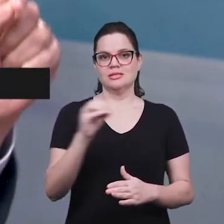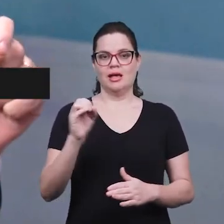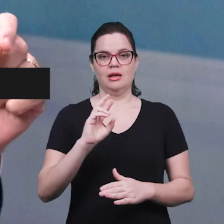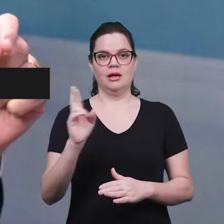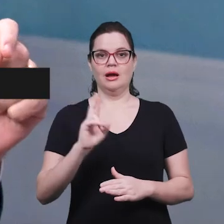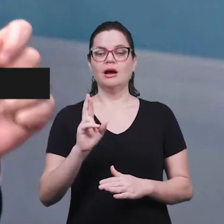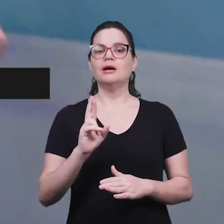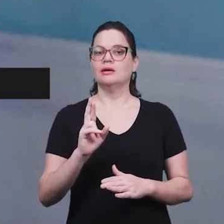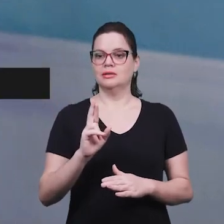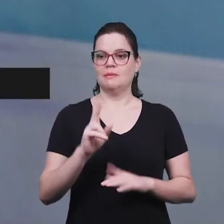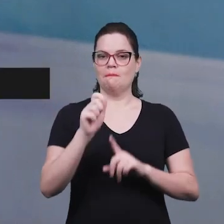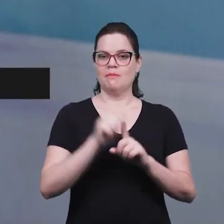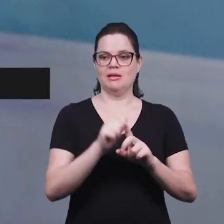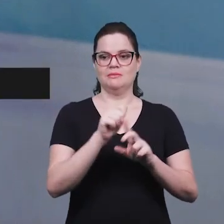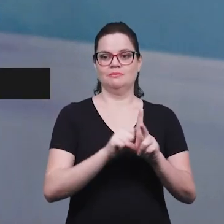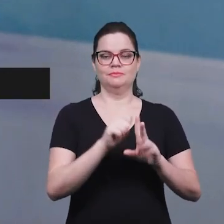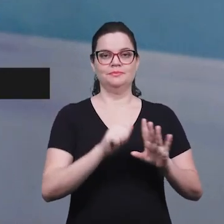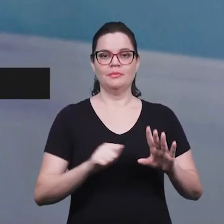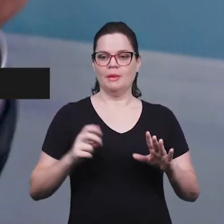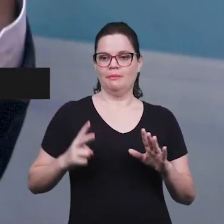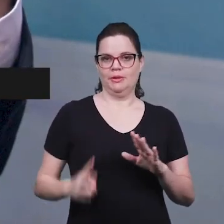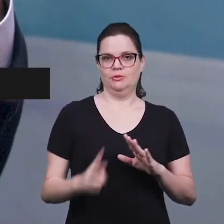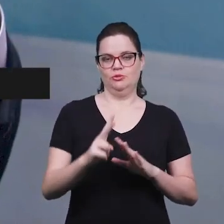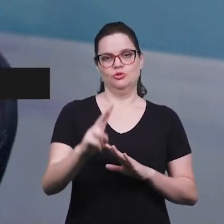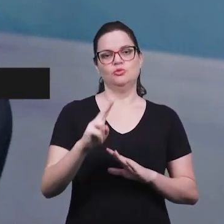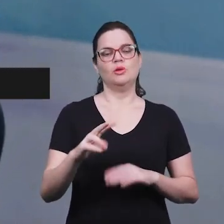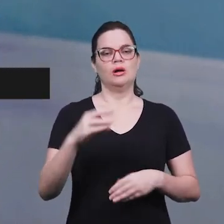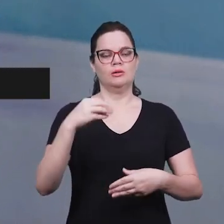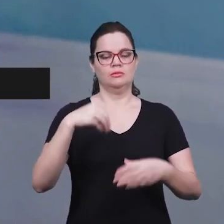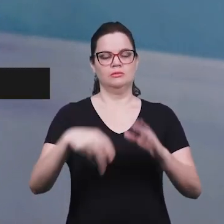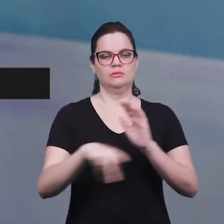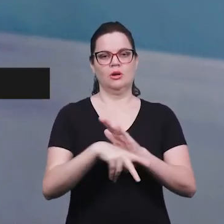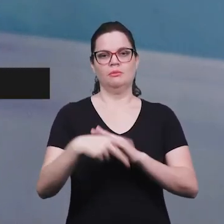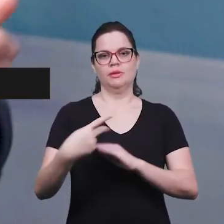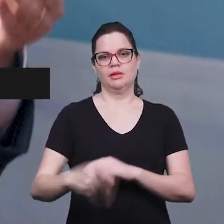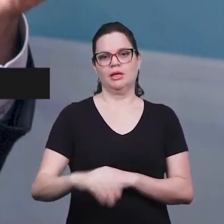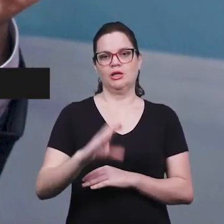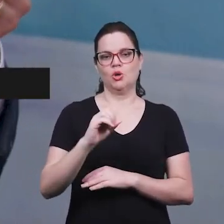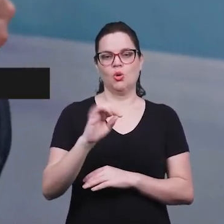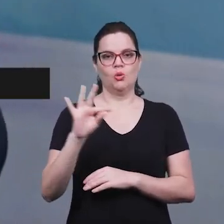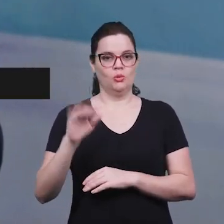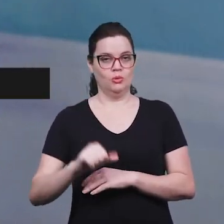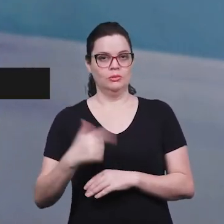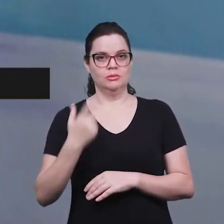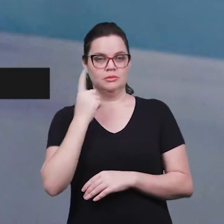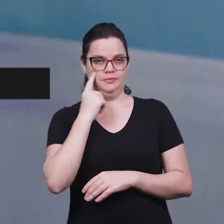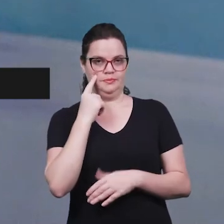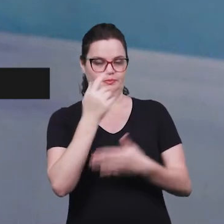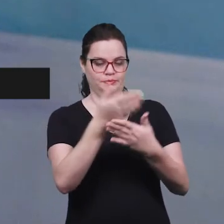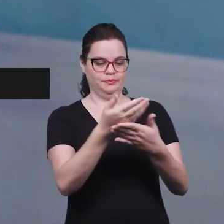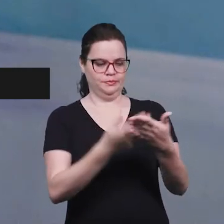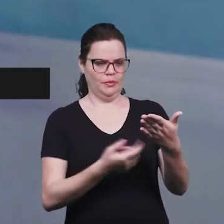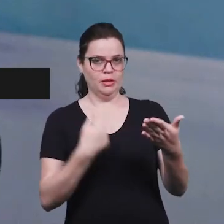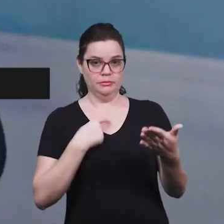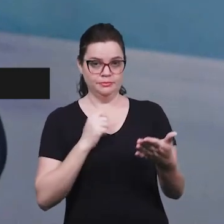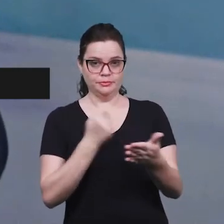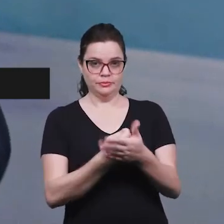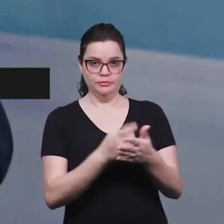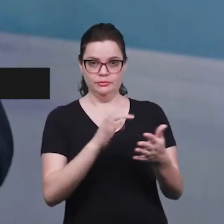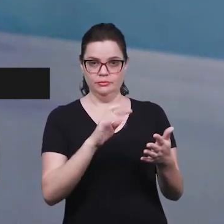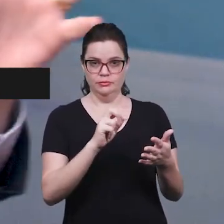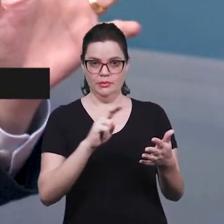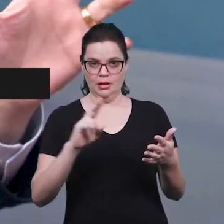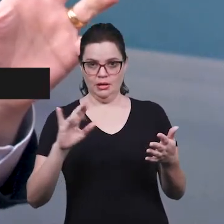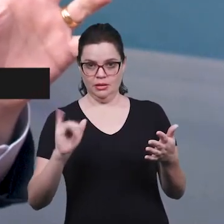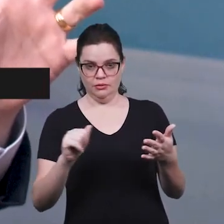conta corrente. Então, o primeiro aspecto é checar o seu extrato, verificar se está pagando essas tarifas. Ela vem